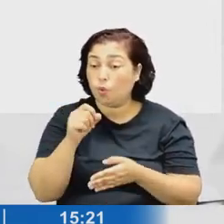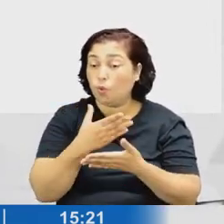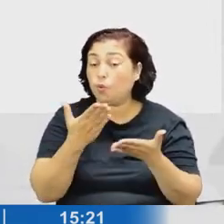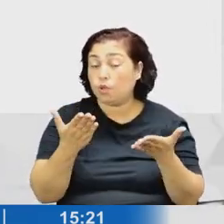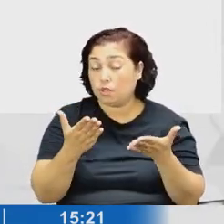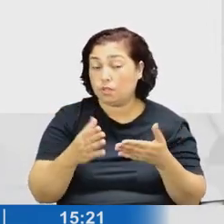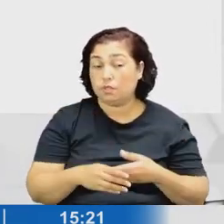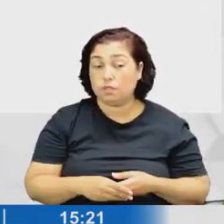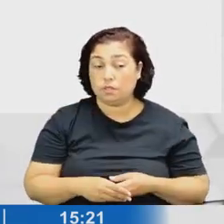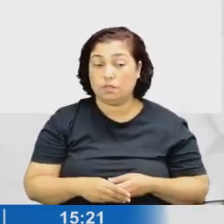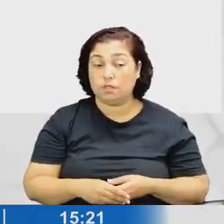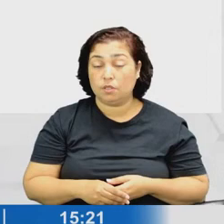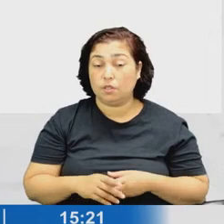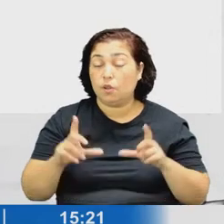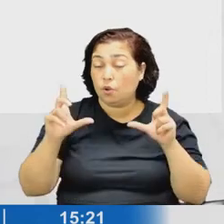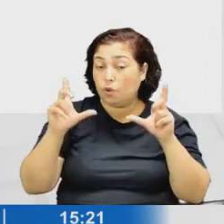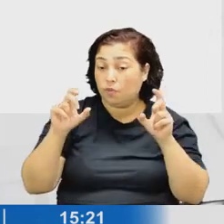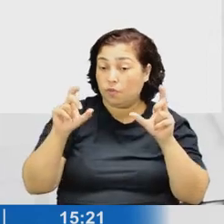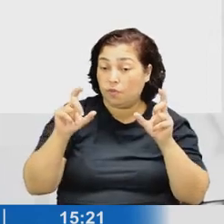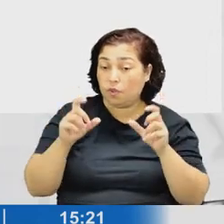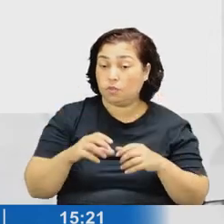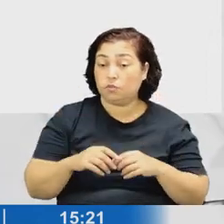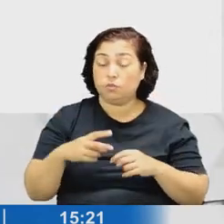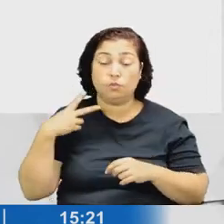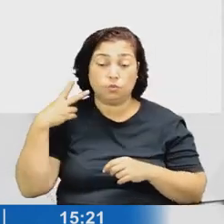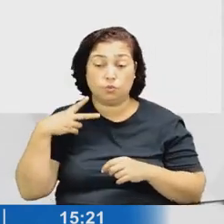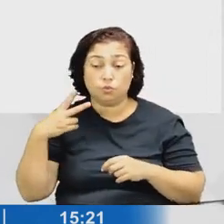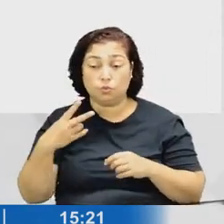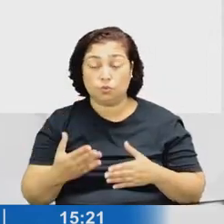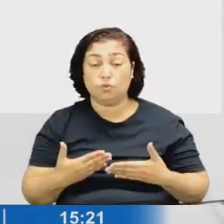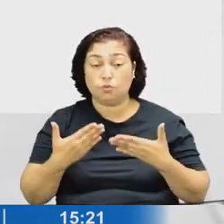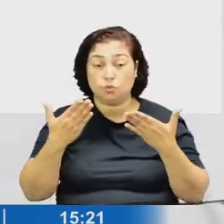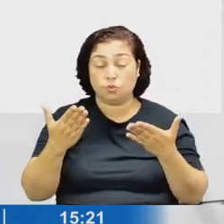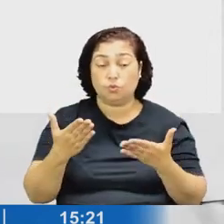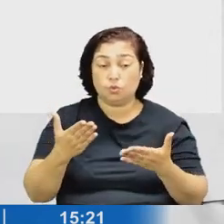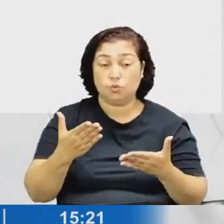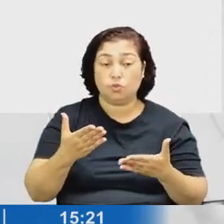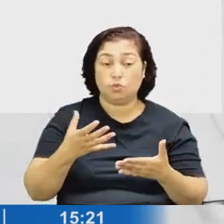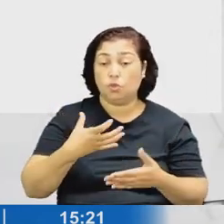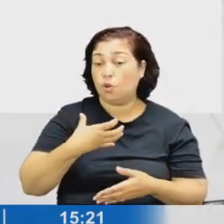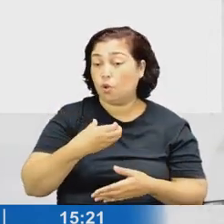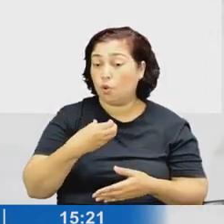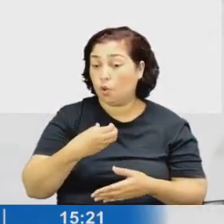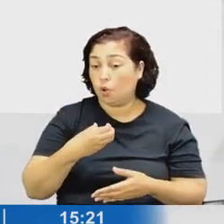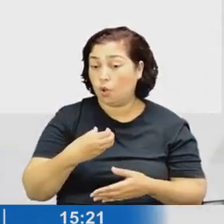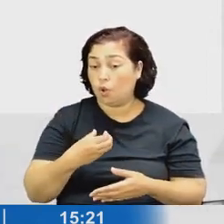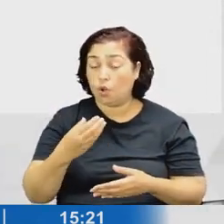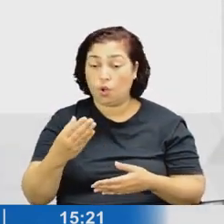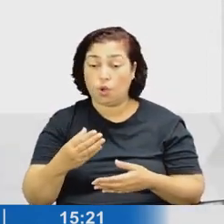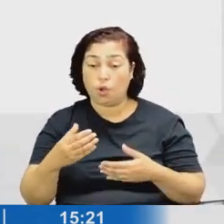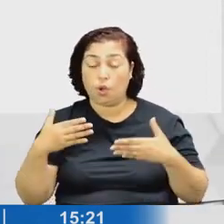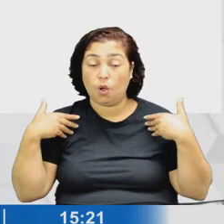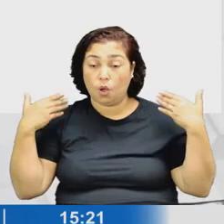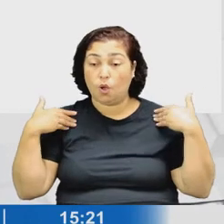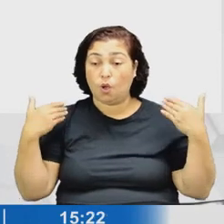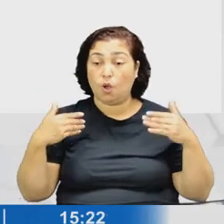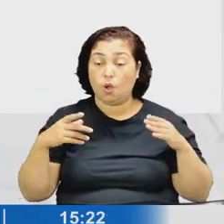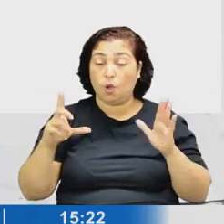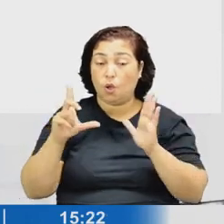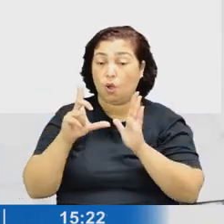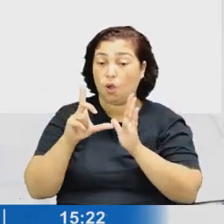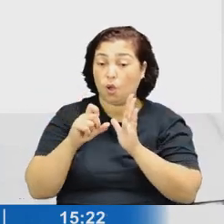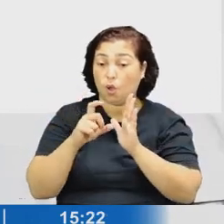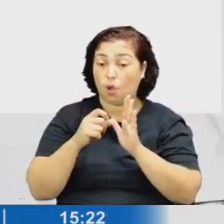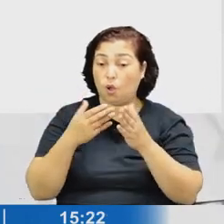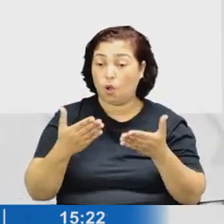pegar uma foto do vereador indo entregar um copo d'água para o motorista Isso é uma agenda da comunicação pode ser essa imagem Pode